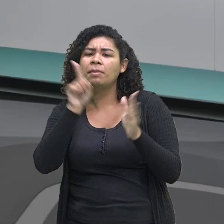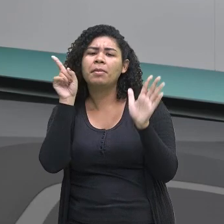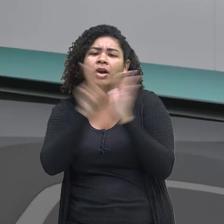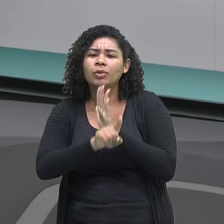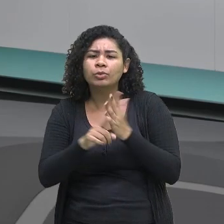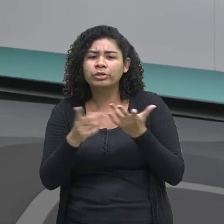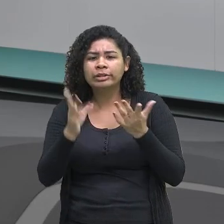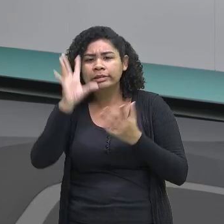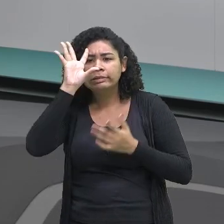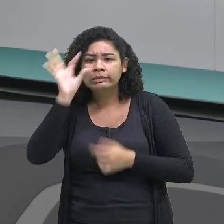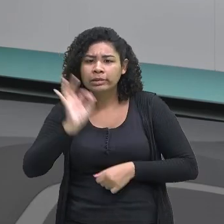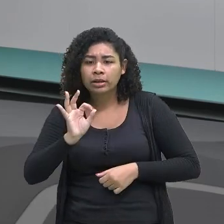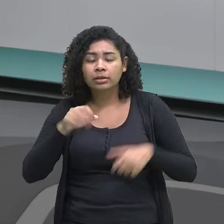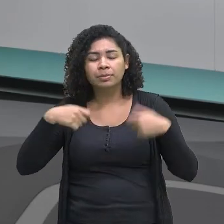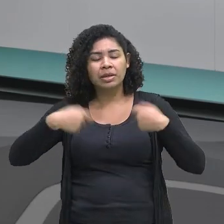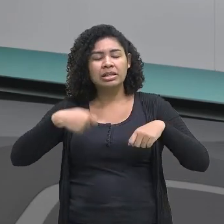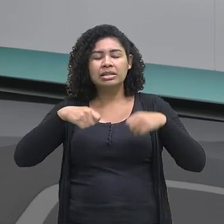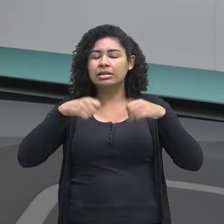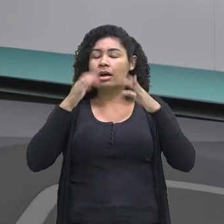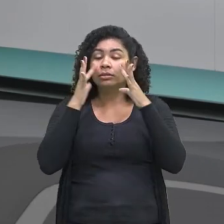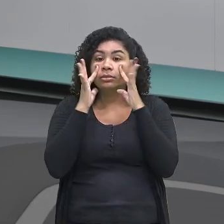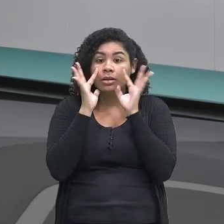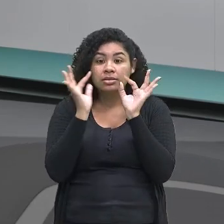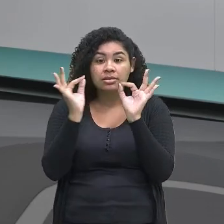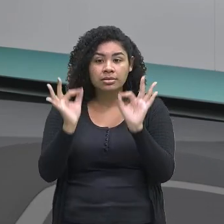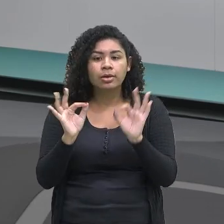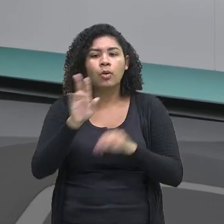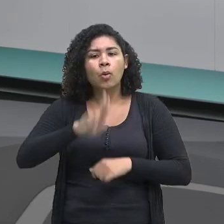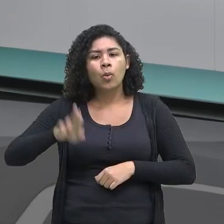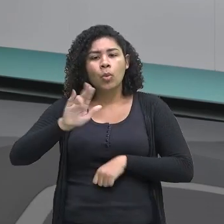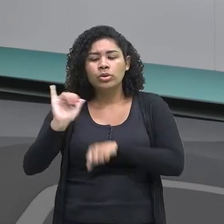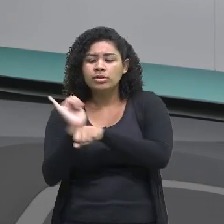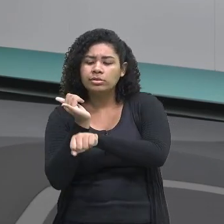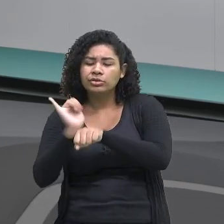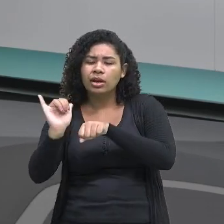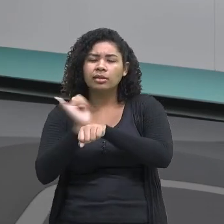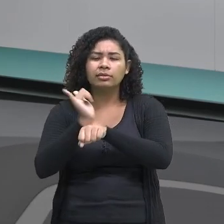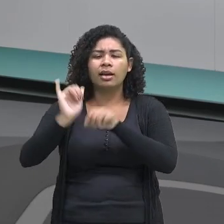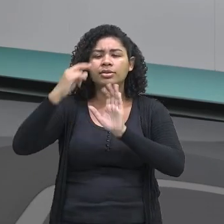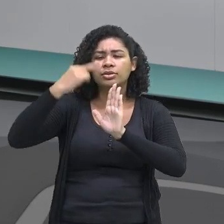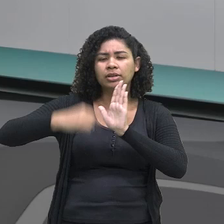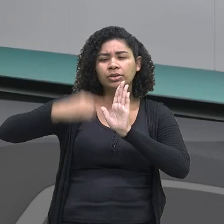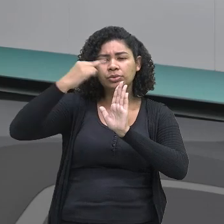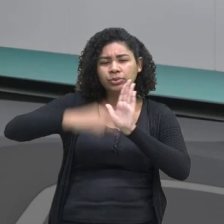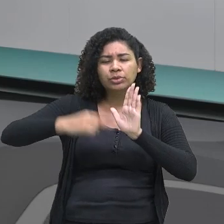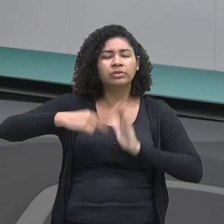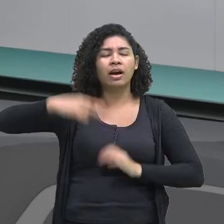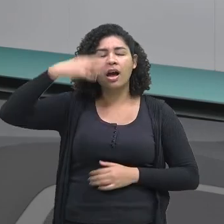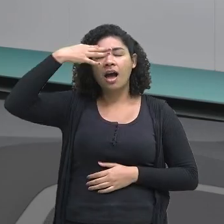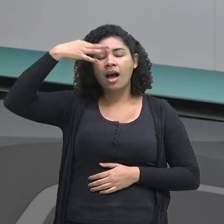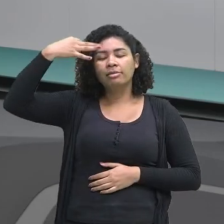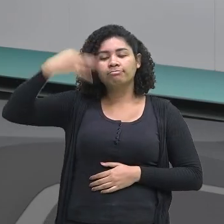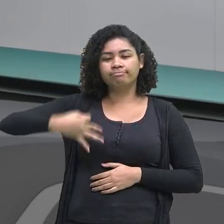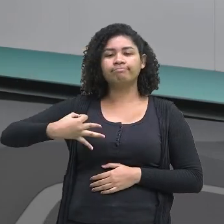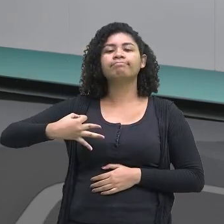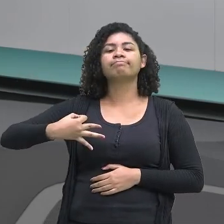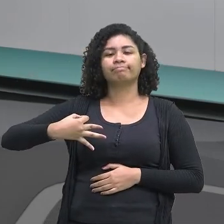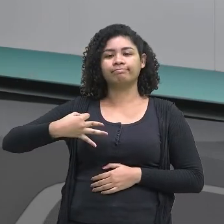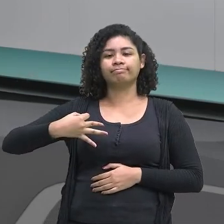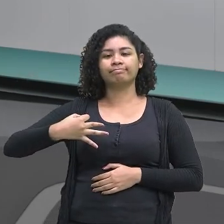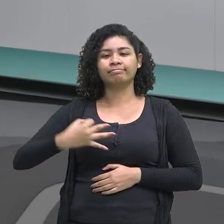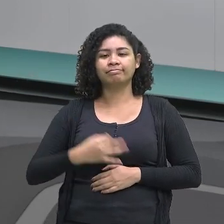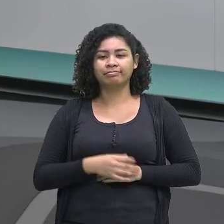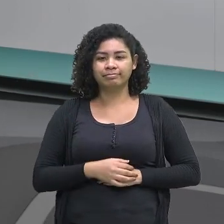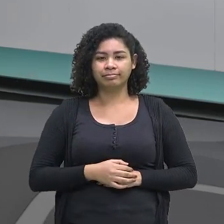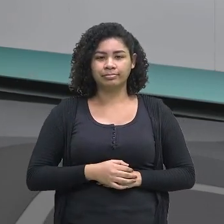se concentre, use as estratégias de leitura para entender direitinho, né, o que a pergunta quer que